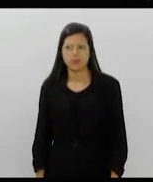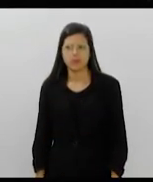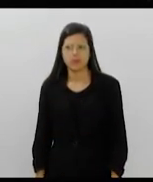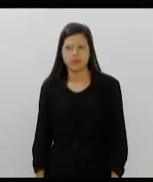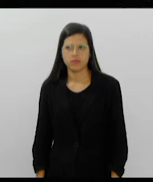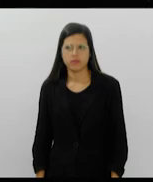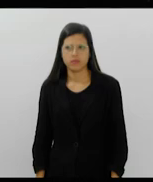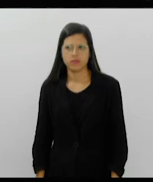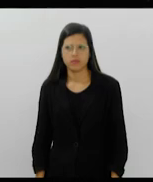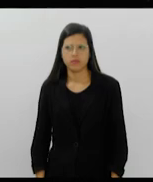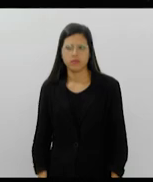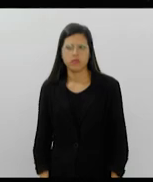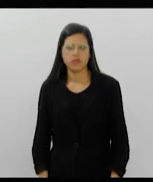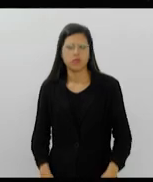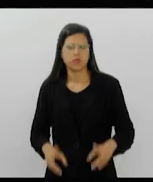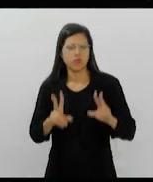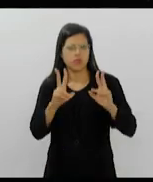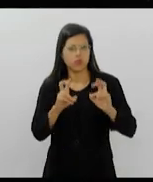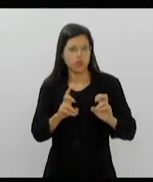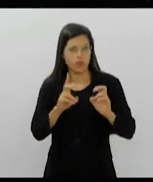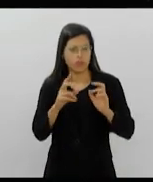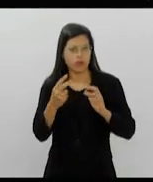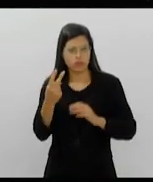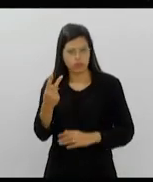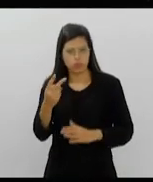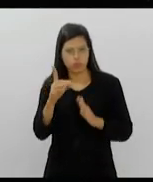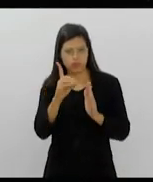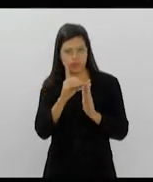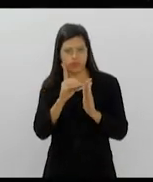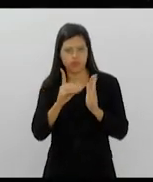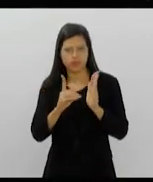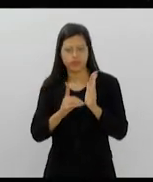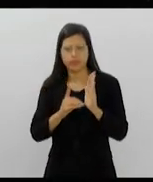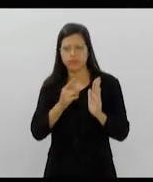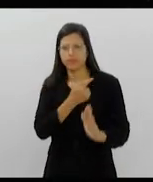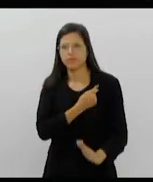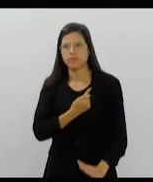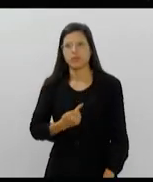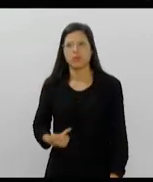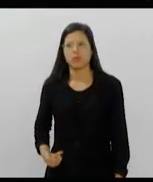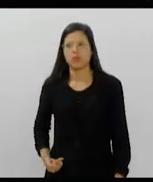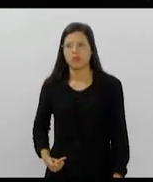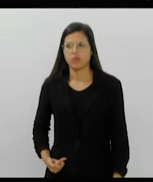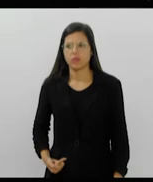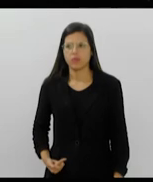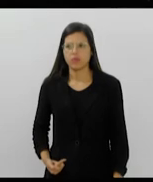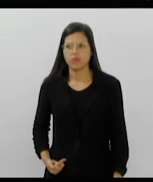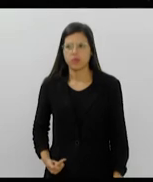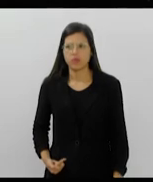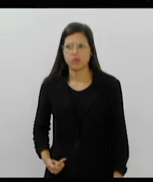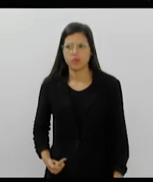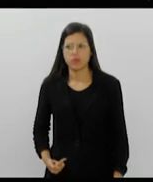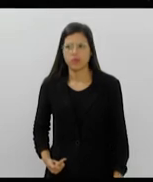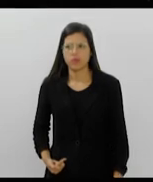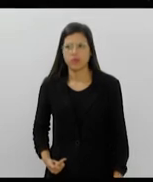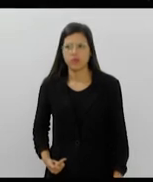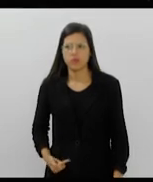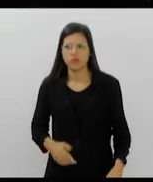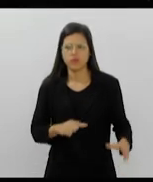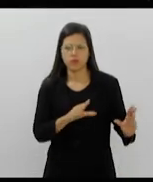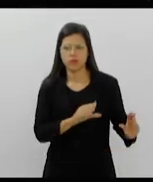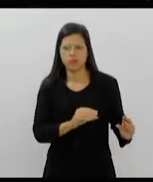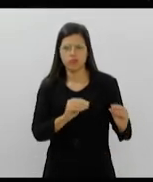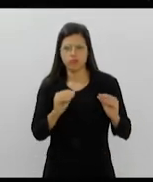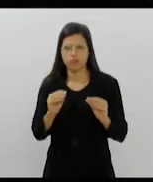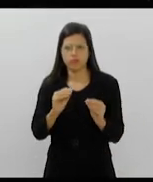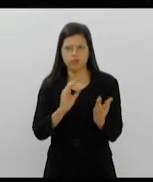aos dois decretos do governador que transferiram recursos de royalties de